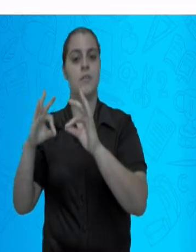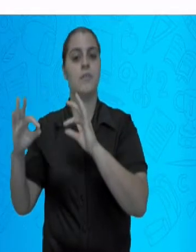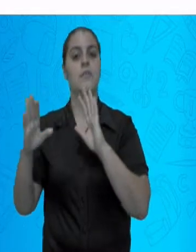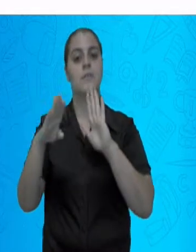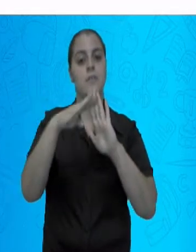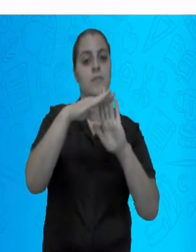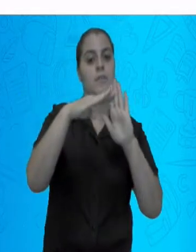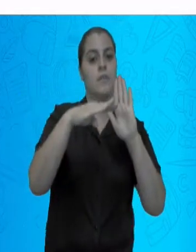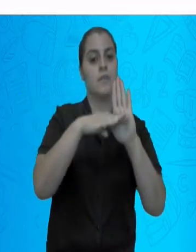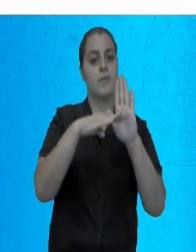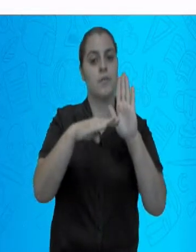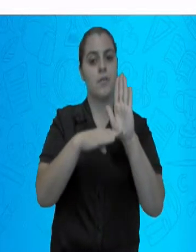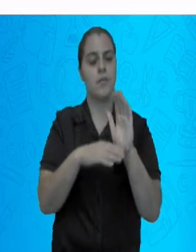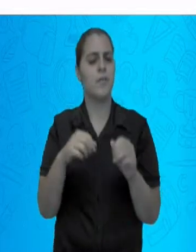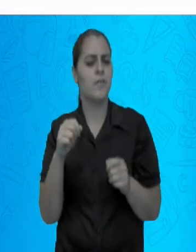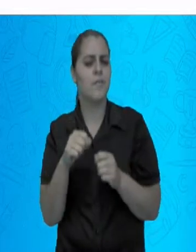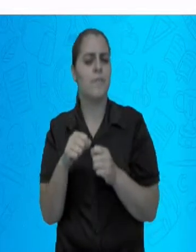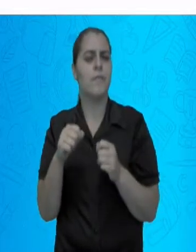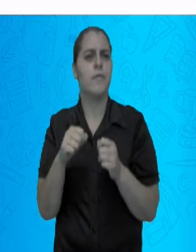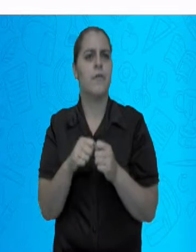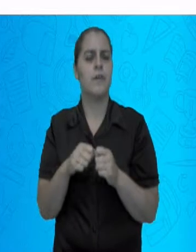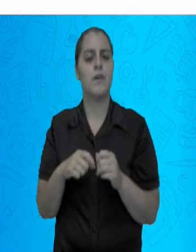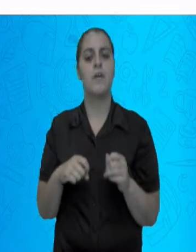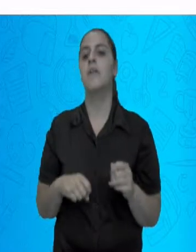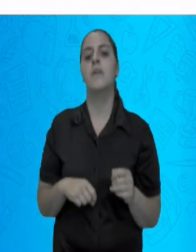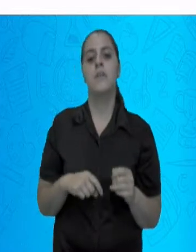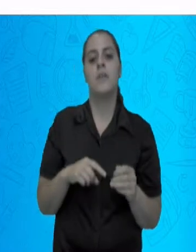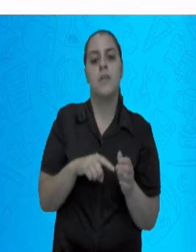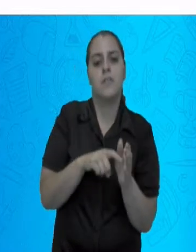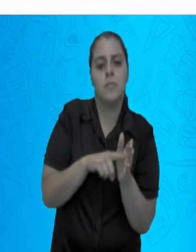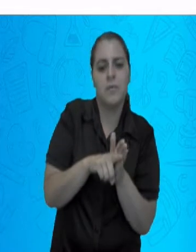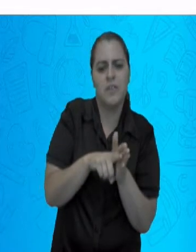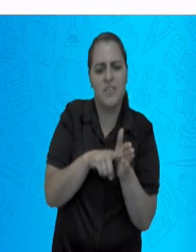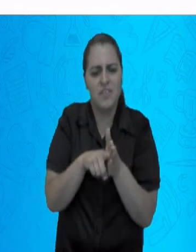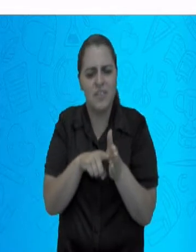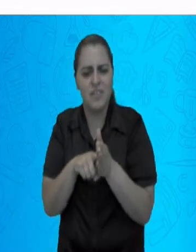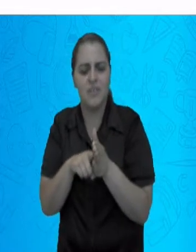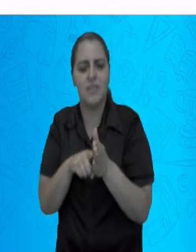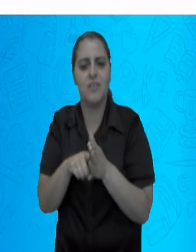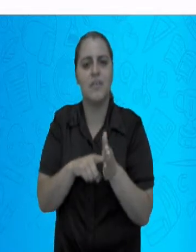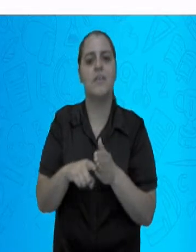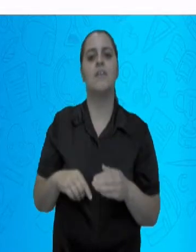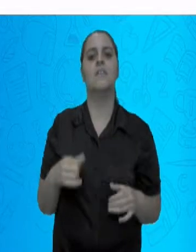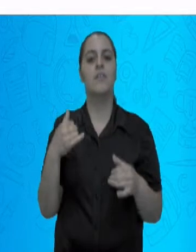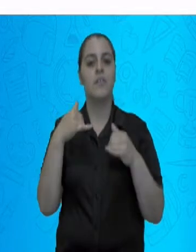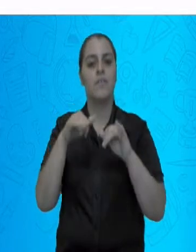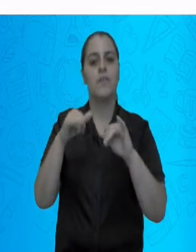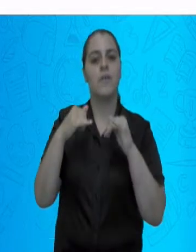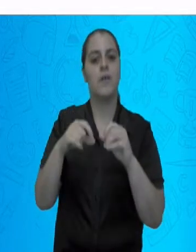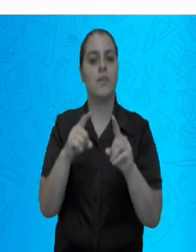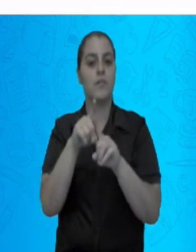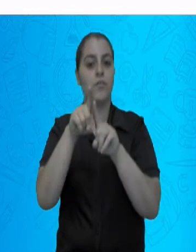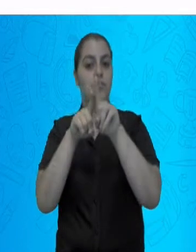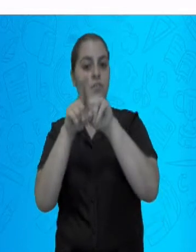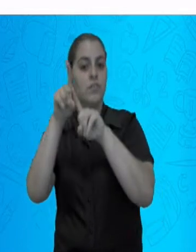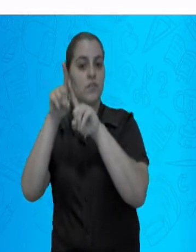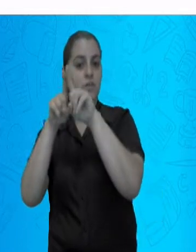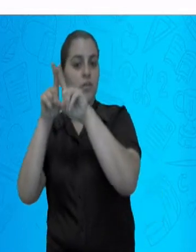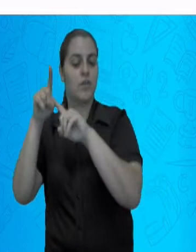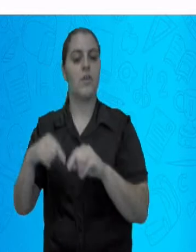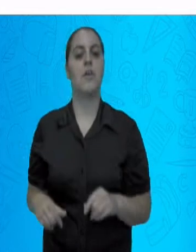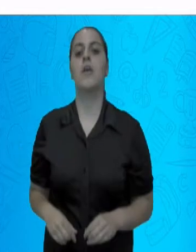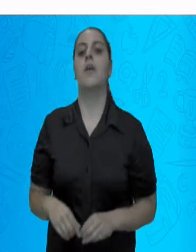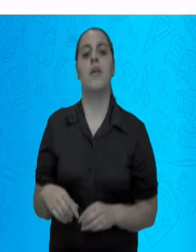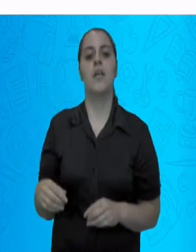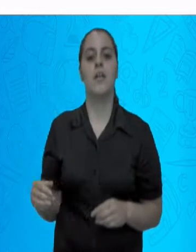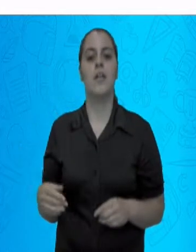tabelas, quando se realiza pesquisas estatísticas. Os gráficos trazem muito